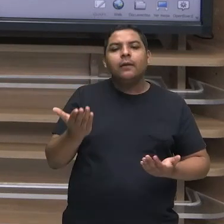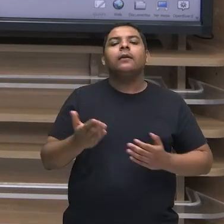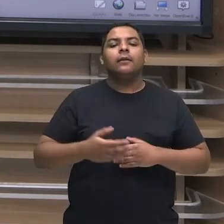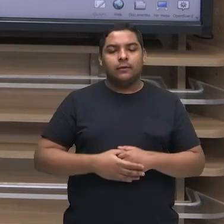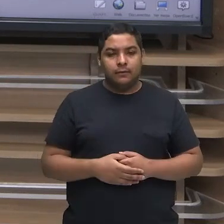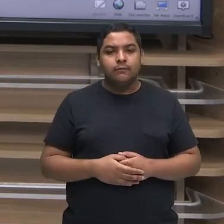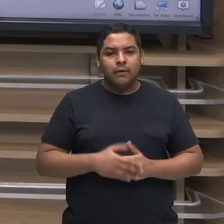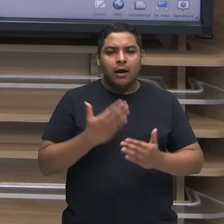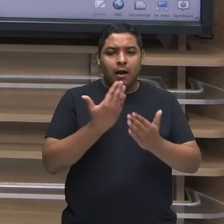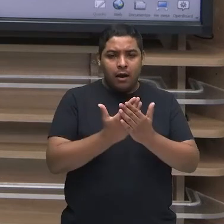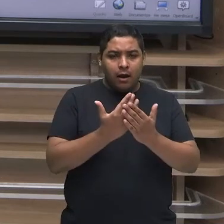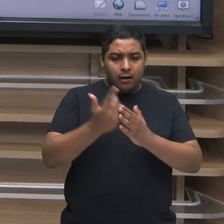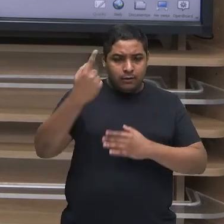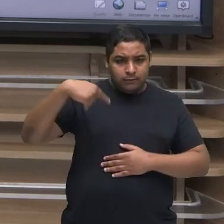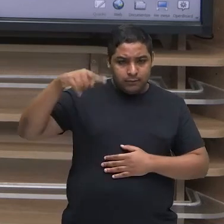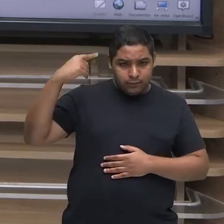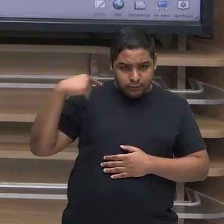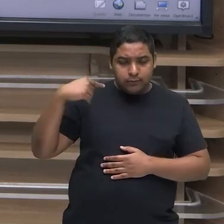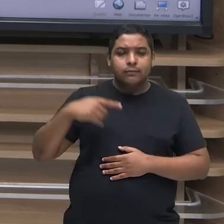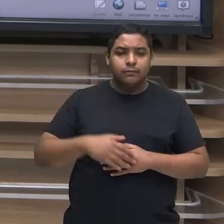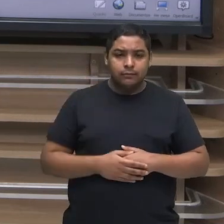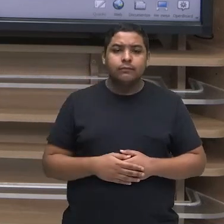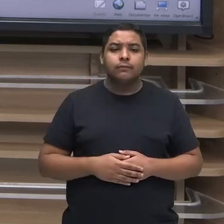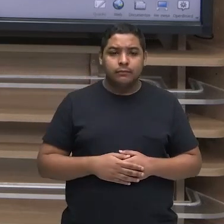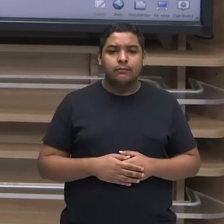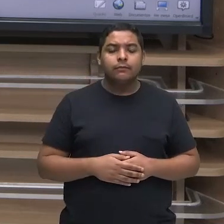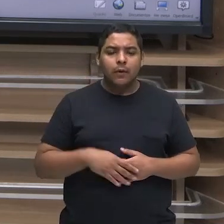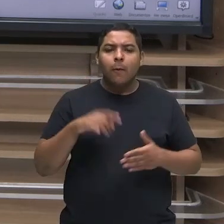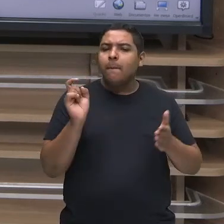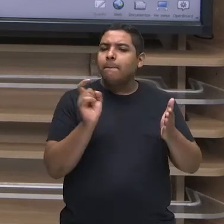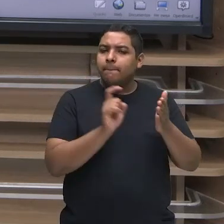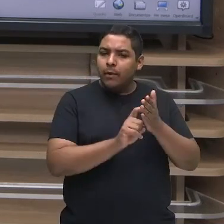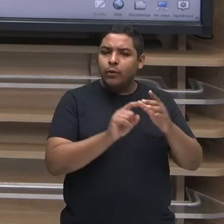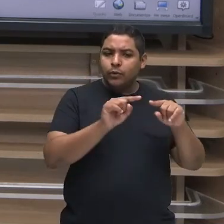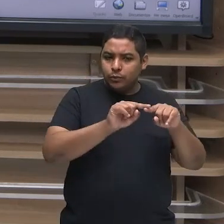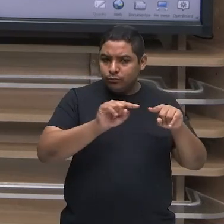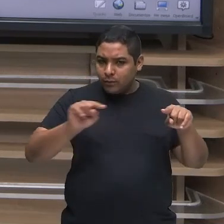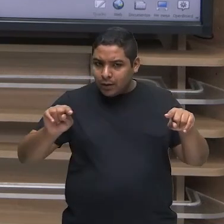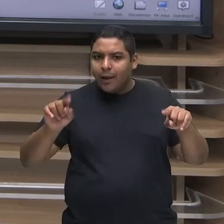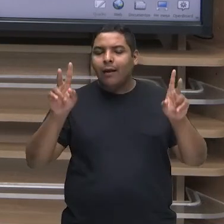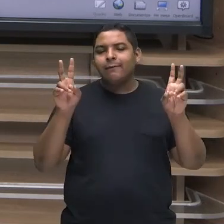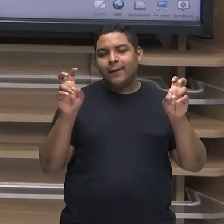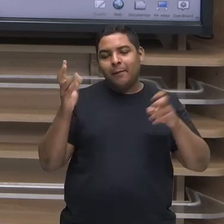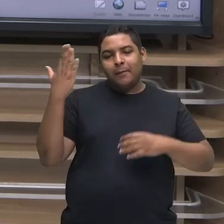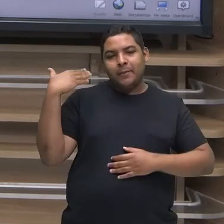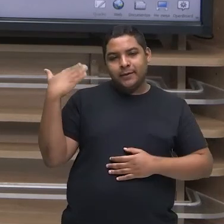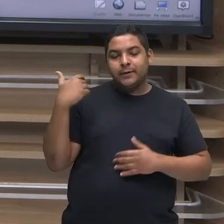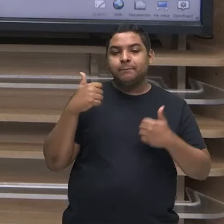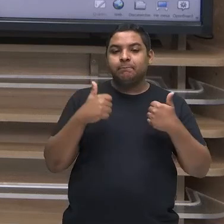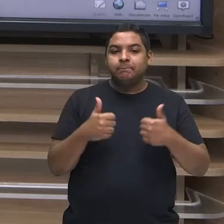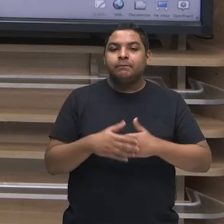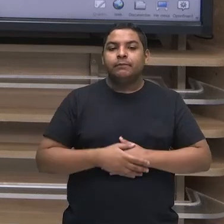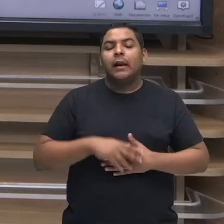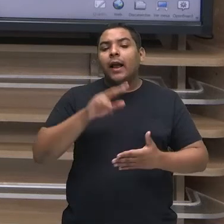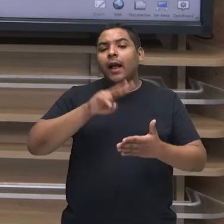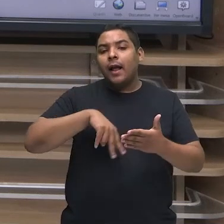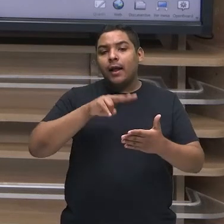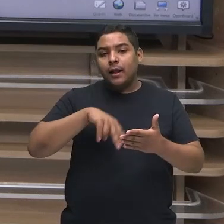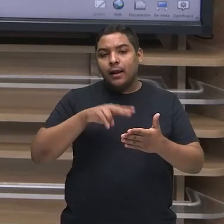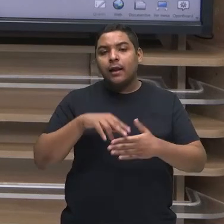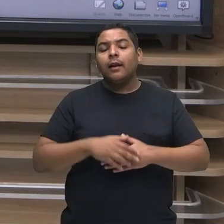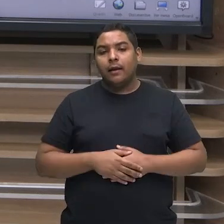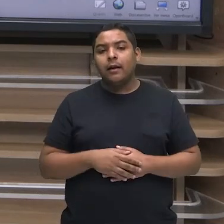última aula sobre elementos gráficos, que foi sobre o ponto e sobre a linha. E aqui a gente vai ler algumas questões,